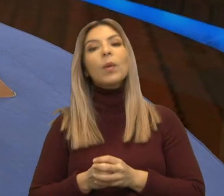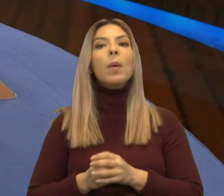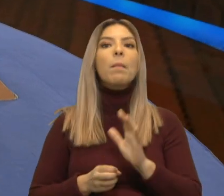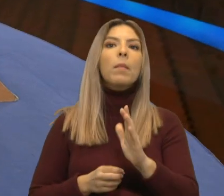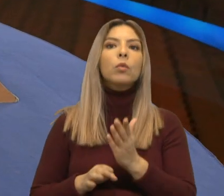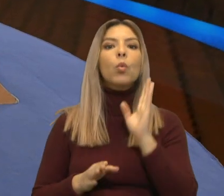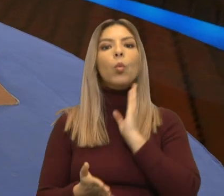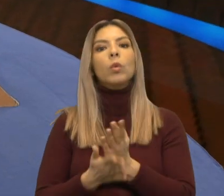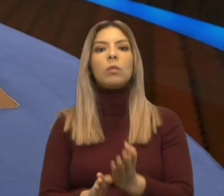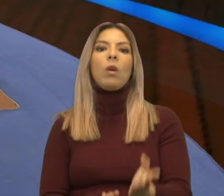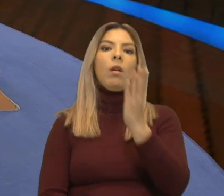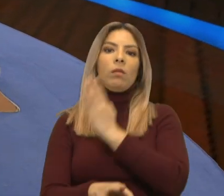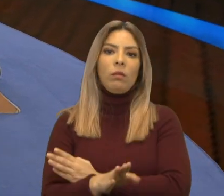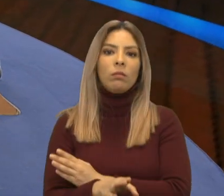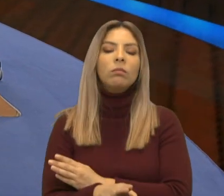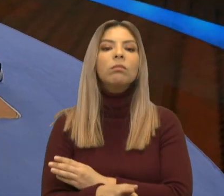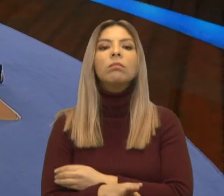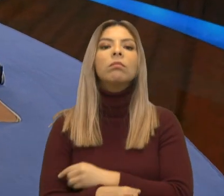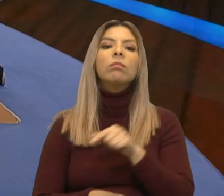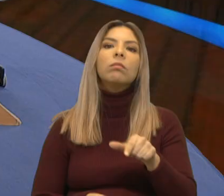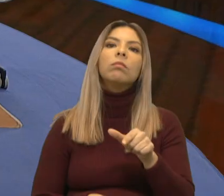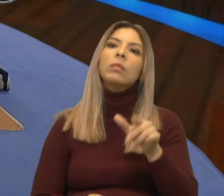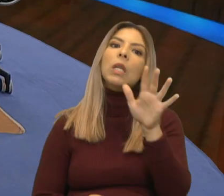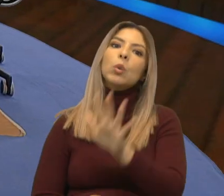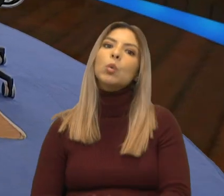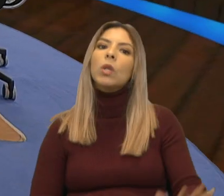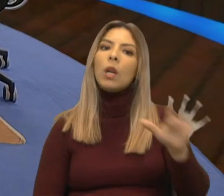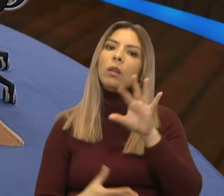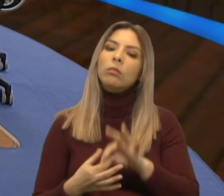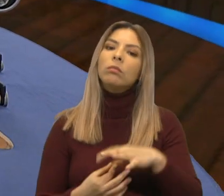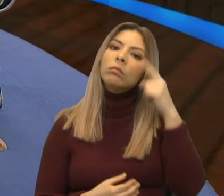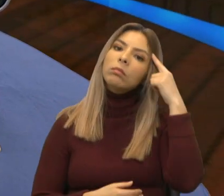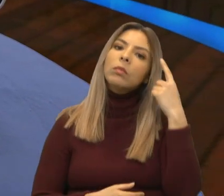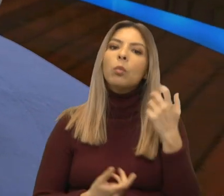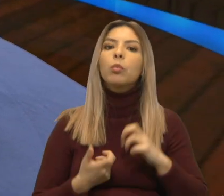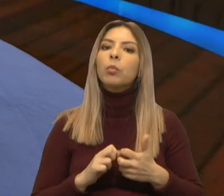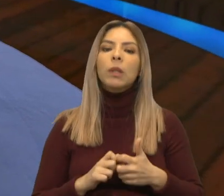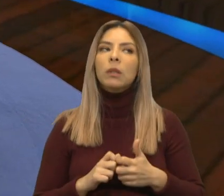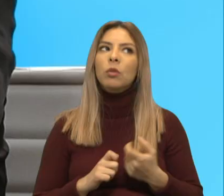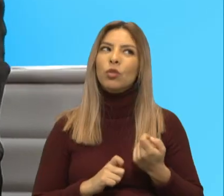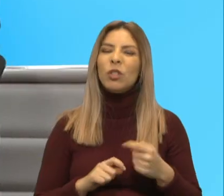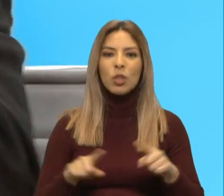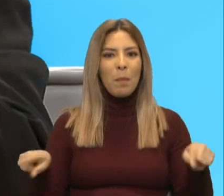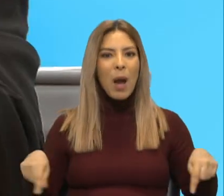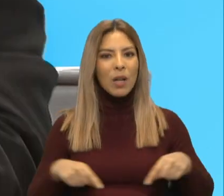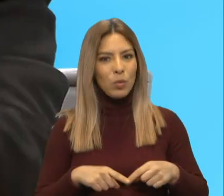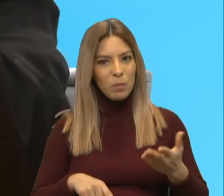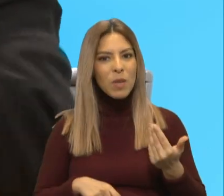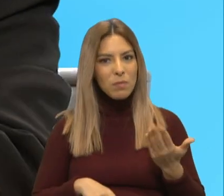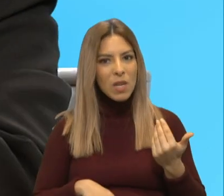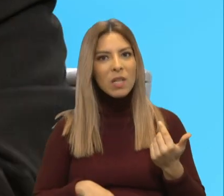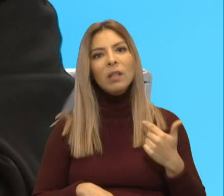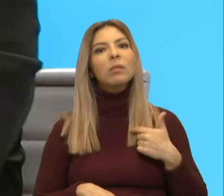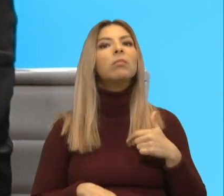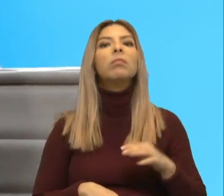último ano, porque não havia lugar no Seminário Nacional de Maputo. Então temos um problema de espaço também para a formação. Temos muitos formandos, muitos seminaristas, mas não